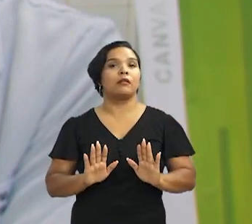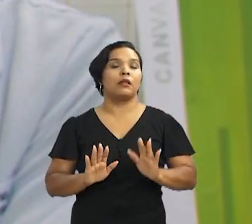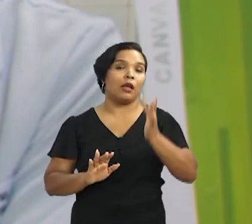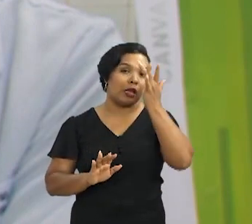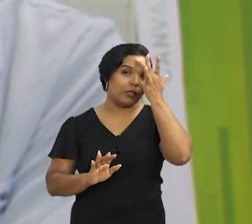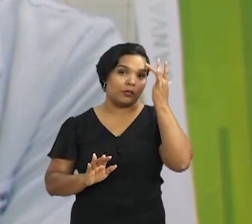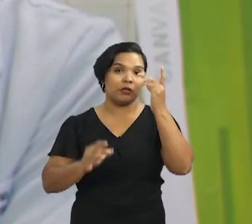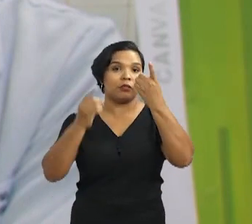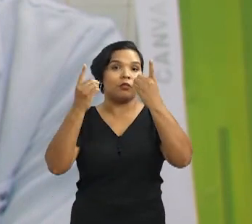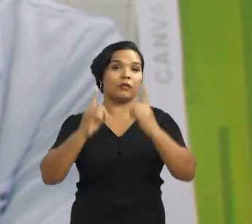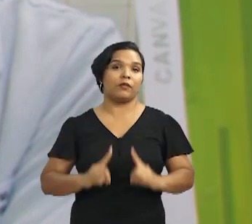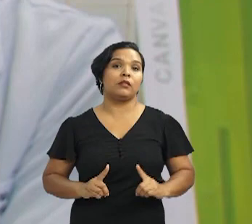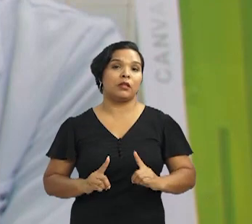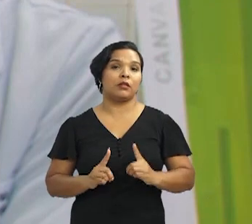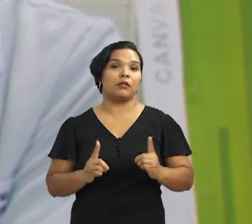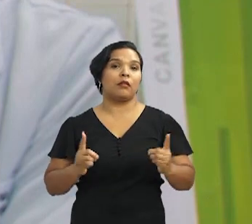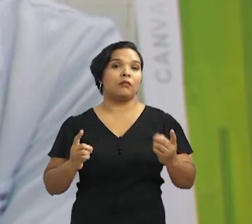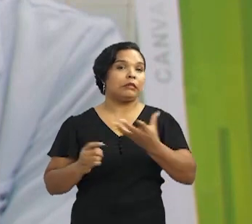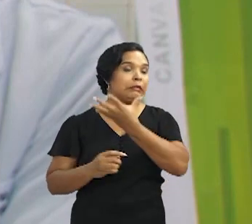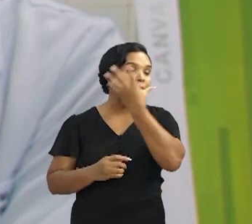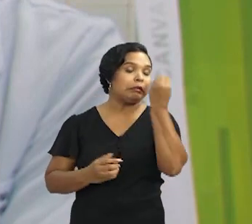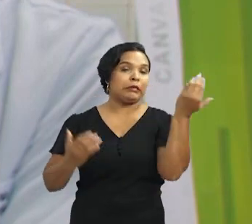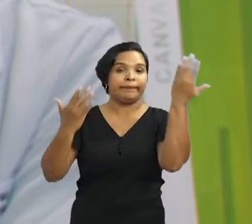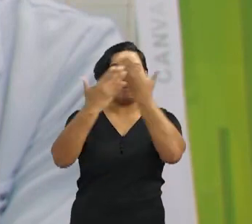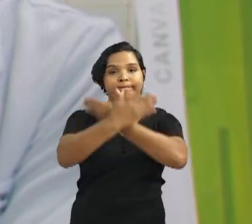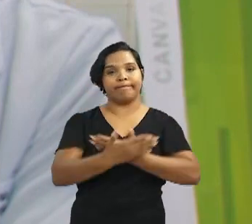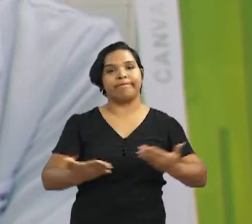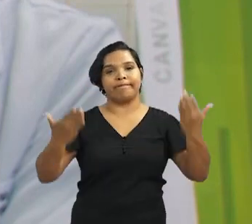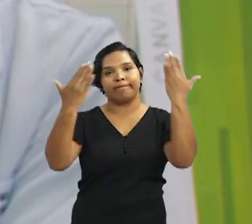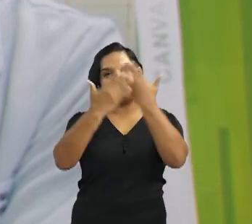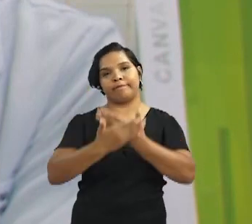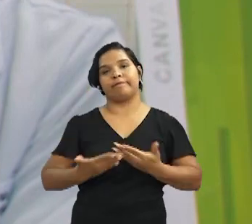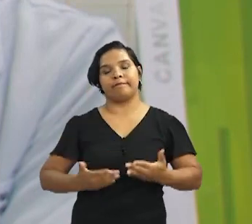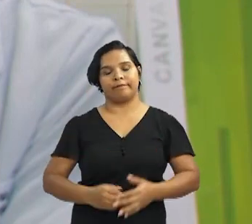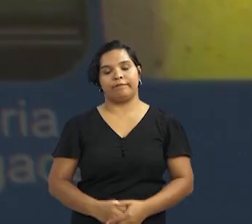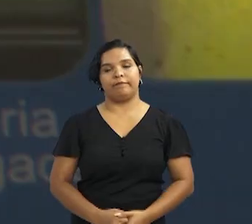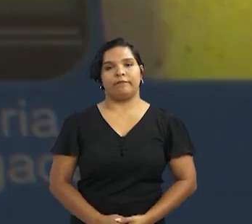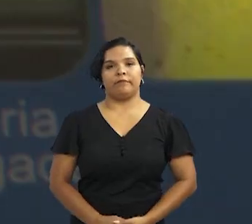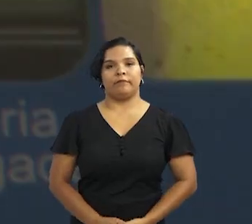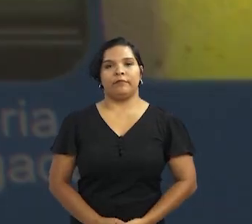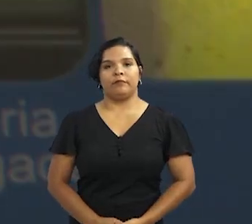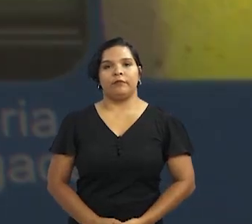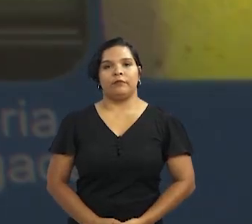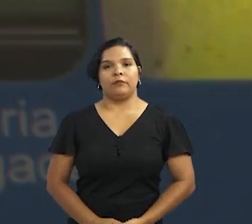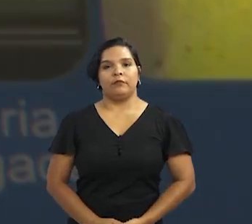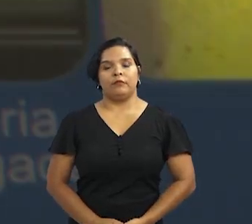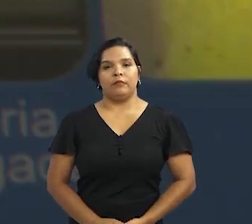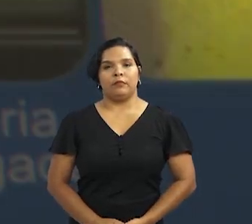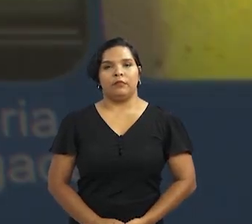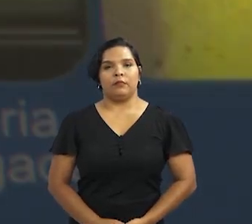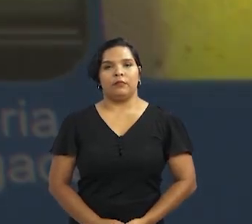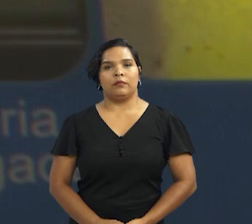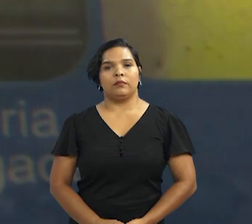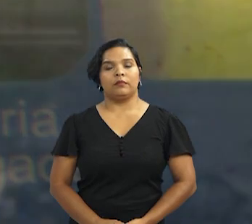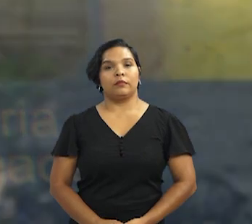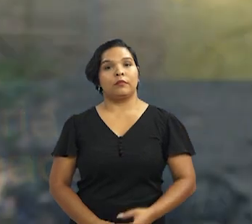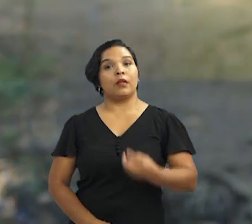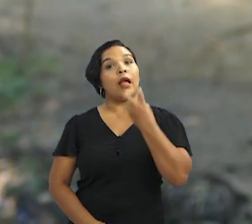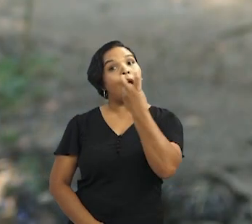feita há muito tempo, mas as pessoas com deficiência às vezes são esquecidas. Balança pronta.